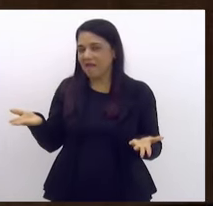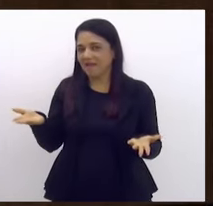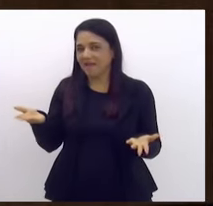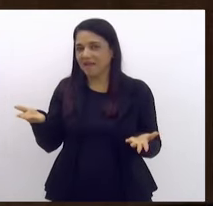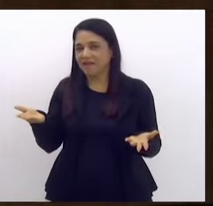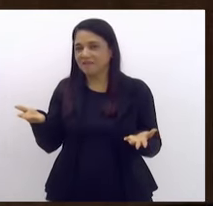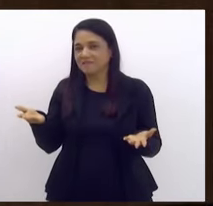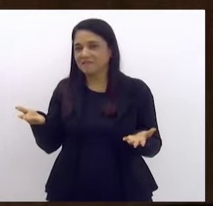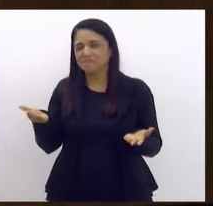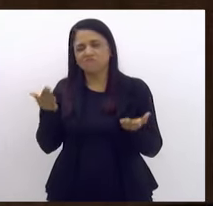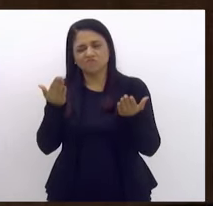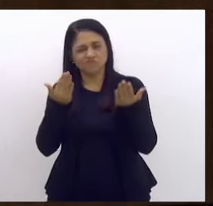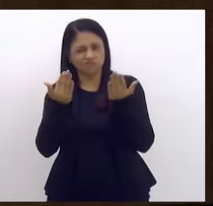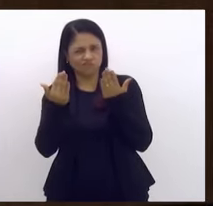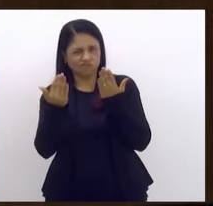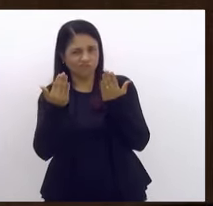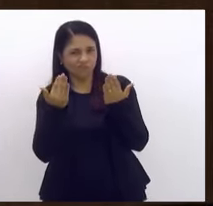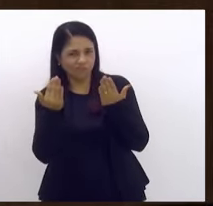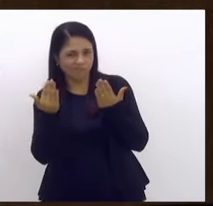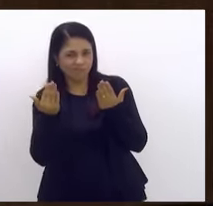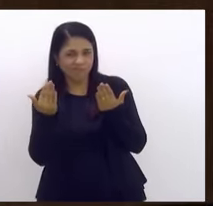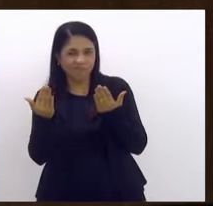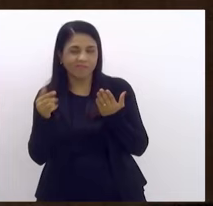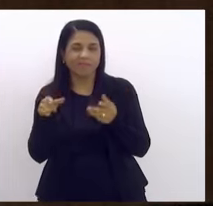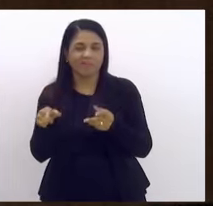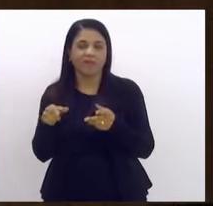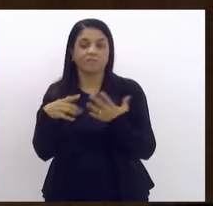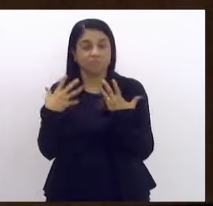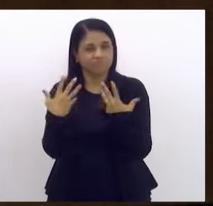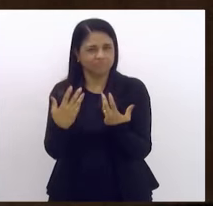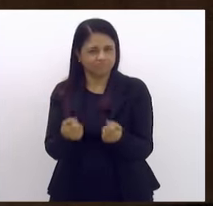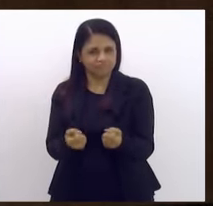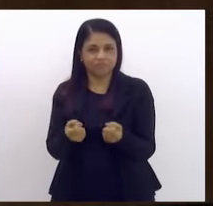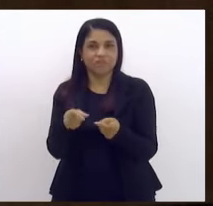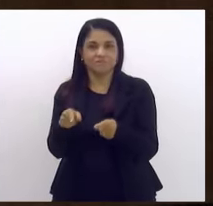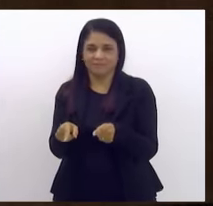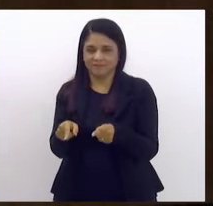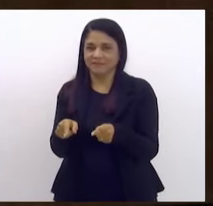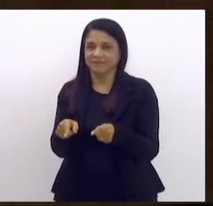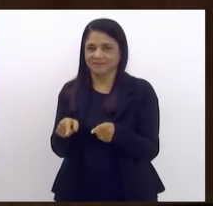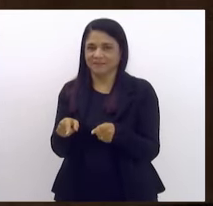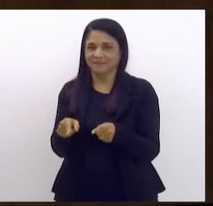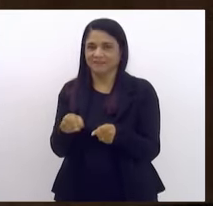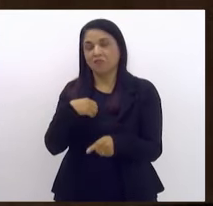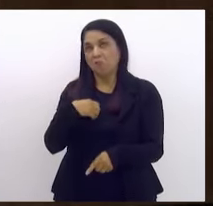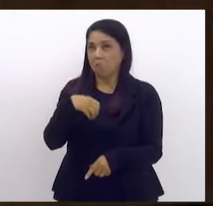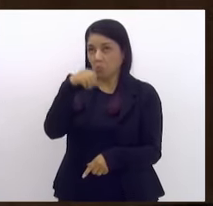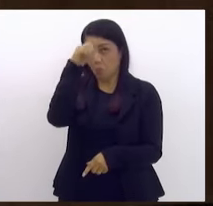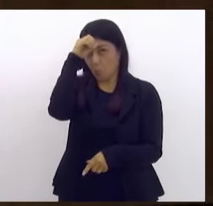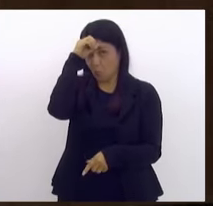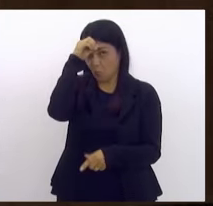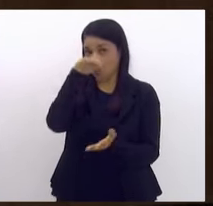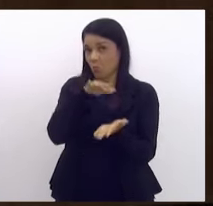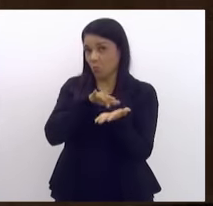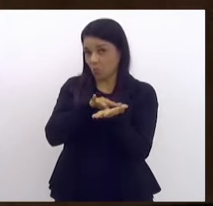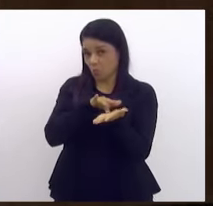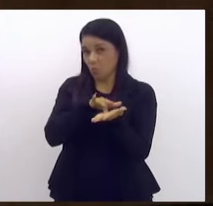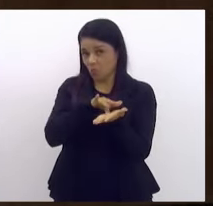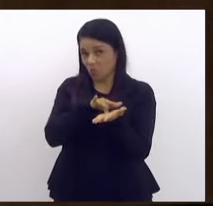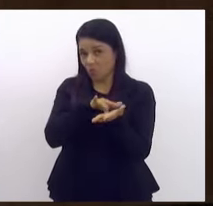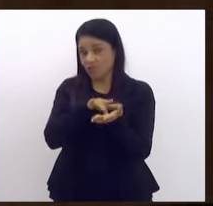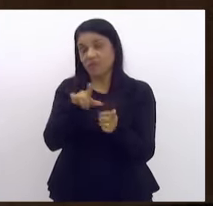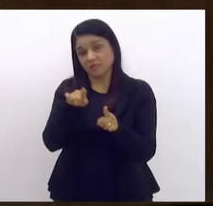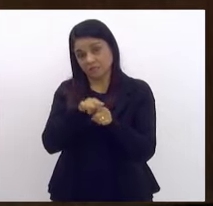se desconfiar que, além dele ser conivente e eles agirem em anuência dele, deputado Rodrigo Amorim e deputado Alan Lopes, ele deve